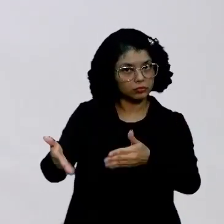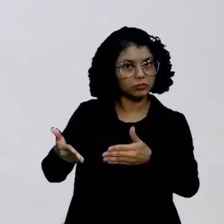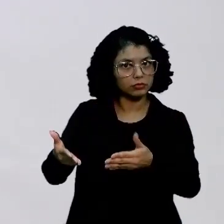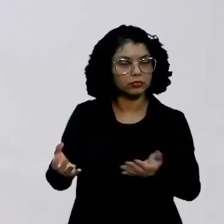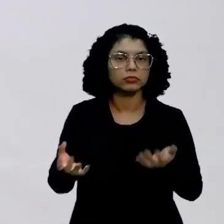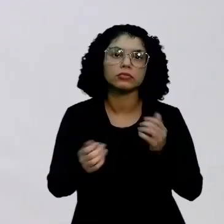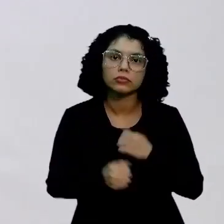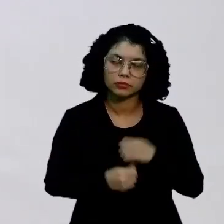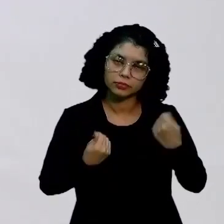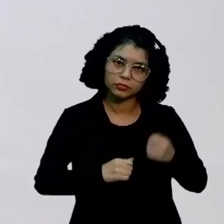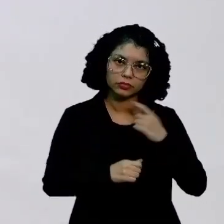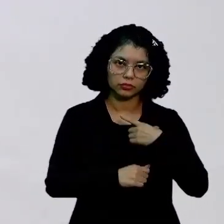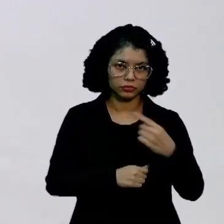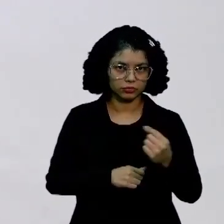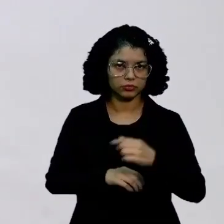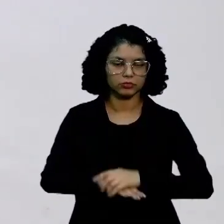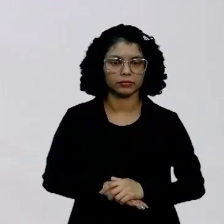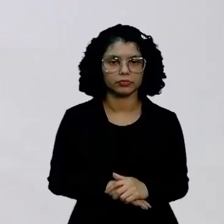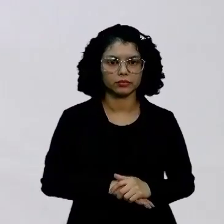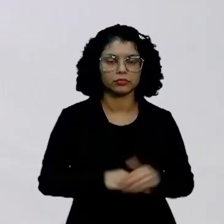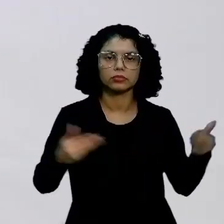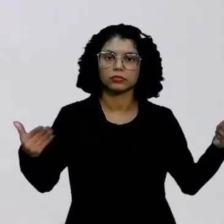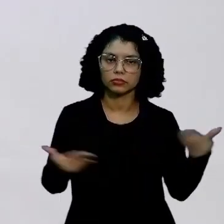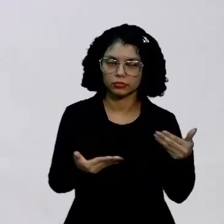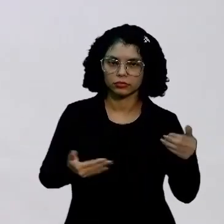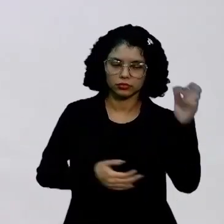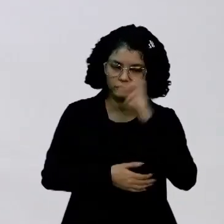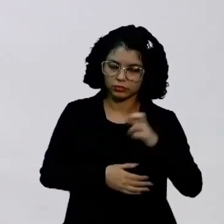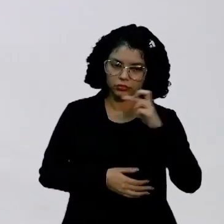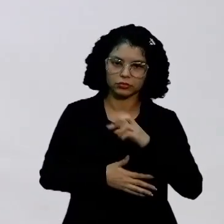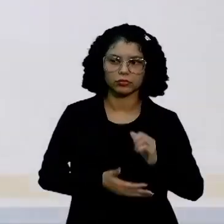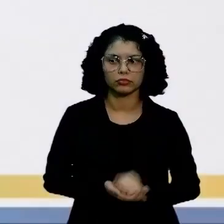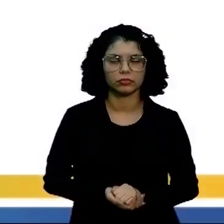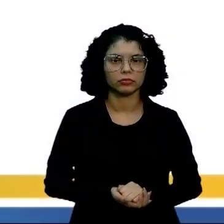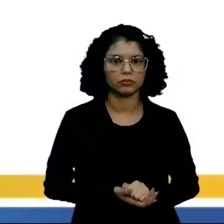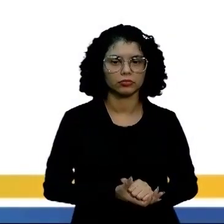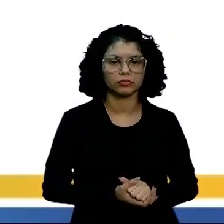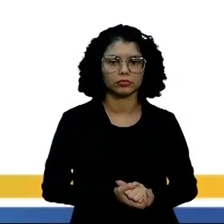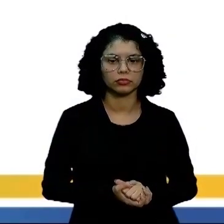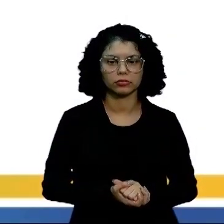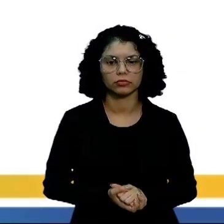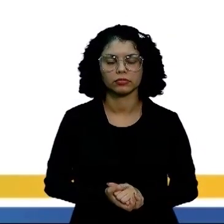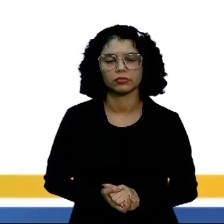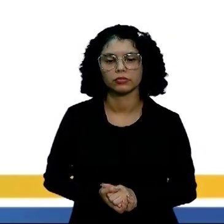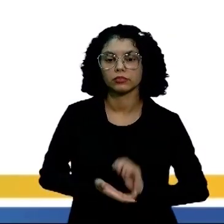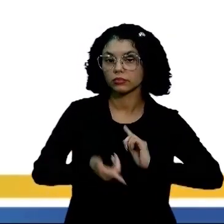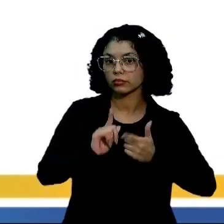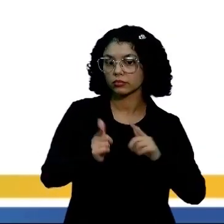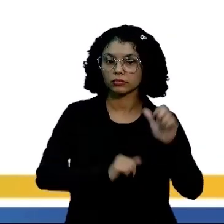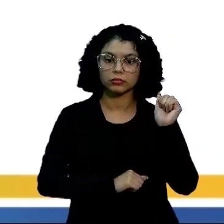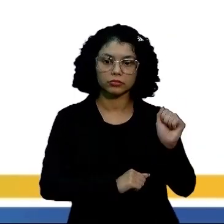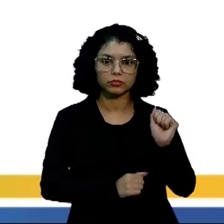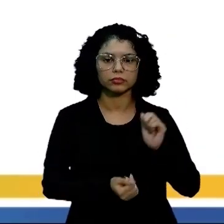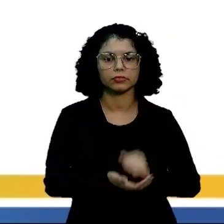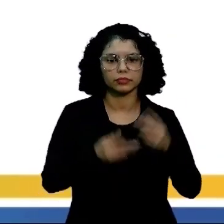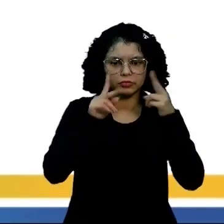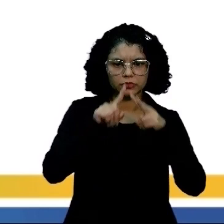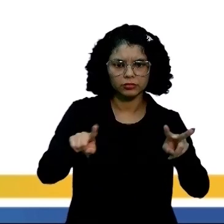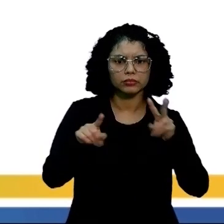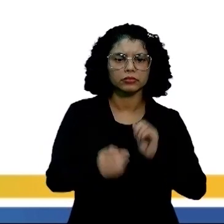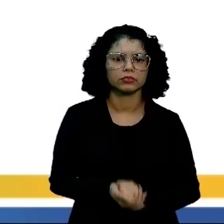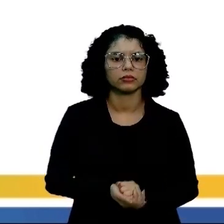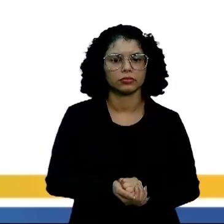gente tem que ir, perfeito? Agora, vamos analisar as alternativas. Letra A,